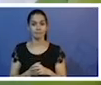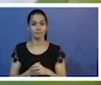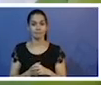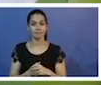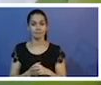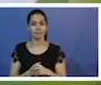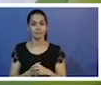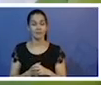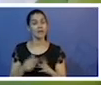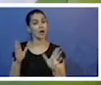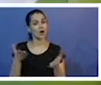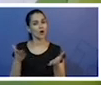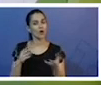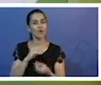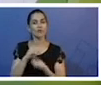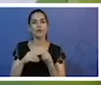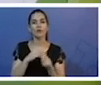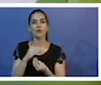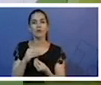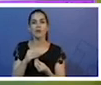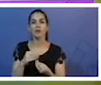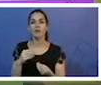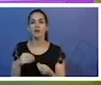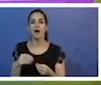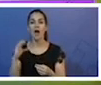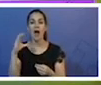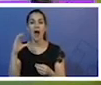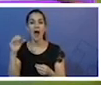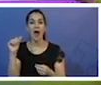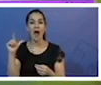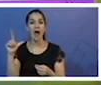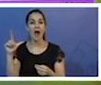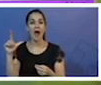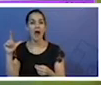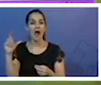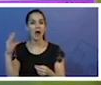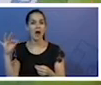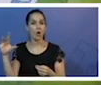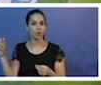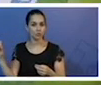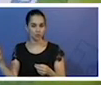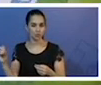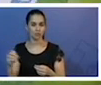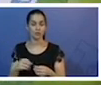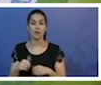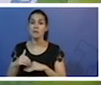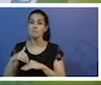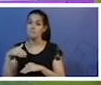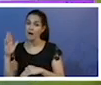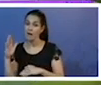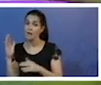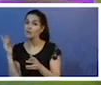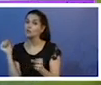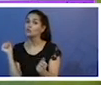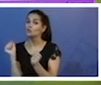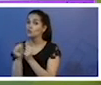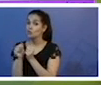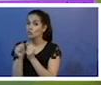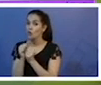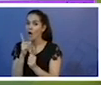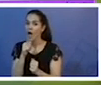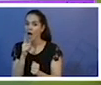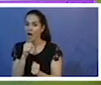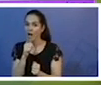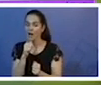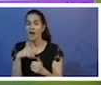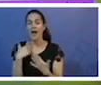E vamos formar aqui o sulfato de cálcio, mais a molécula de água. E a nossa aula